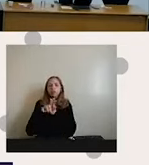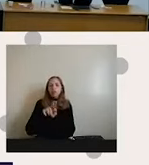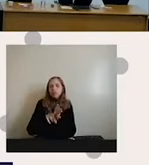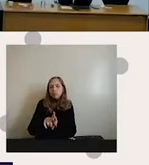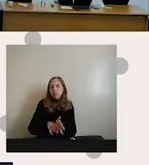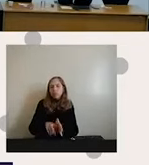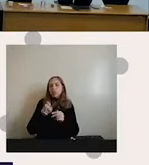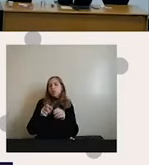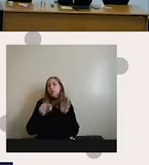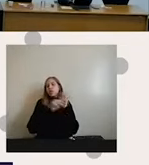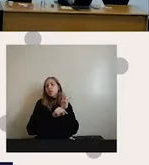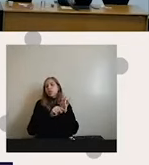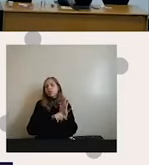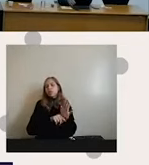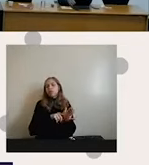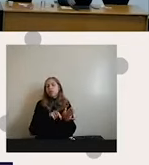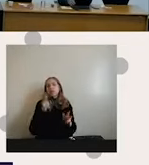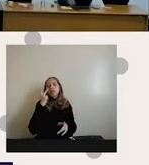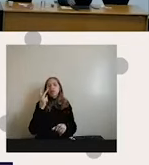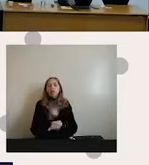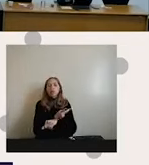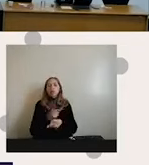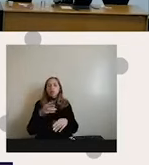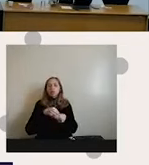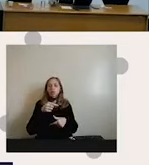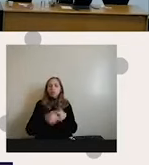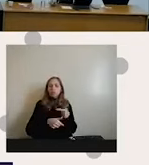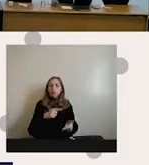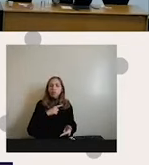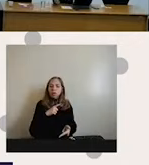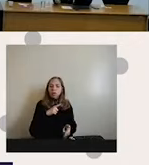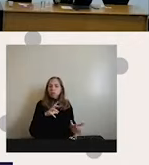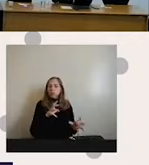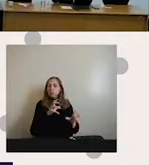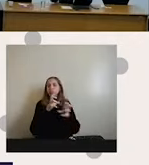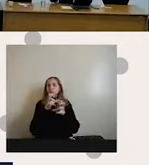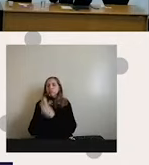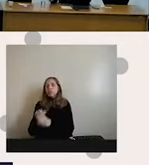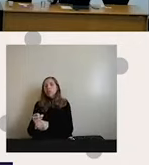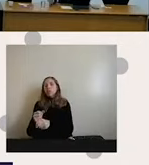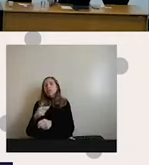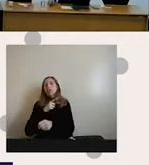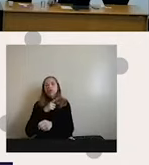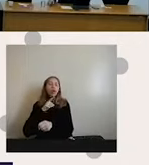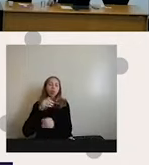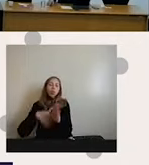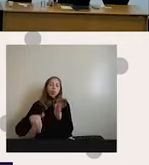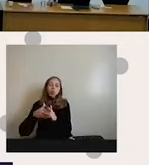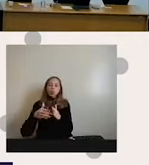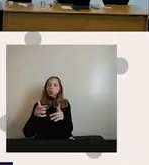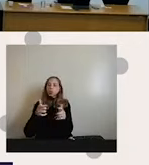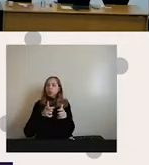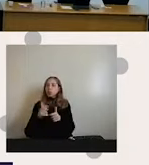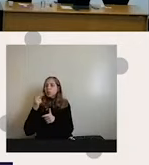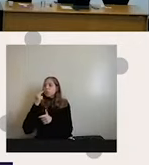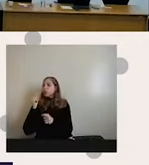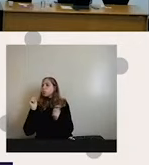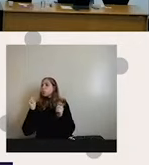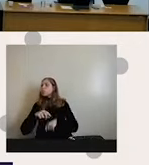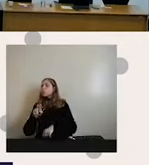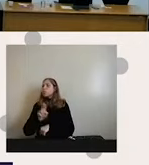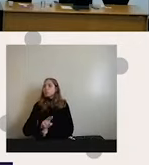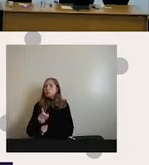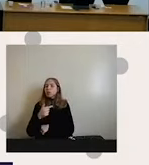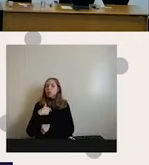por exemplo, né? Então, esse instrumento dele conflui outros tantos aí que a gente pode utilizar. Eu trago um estudo de